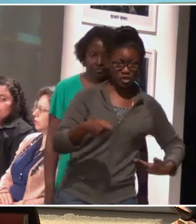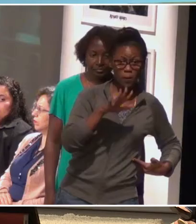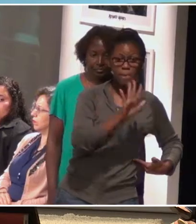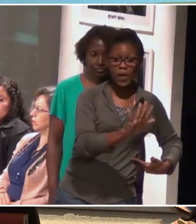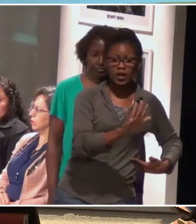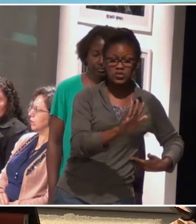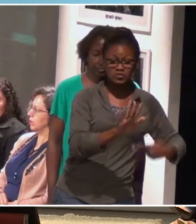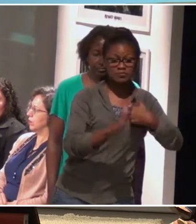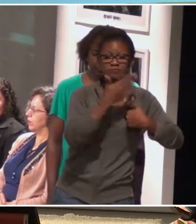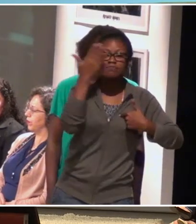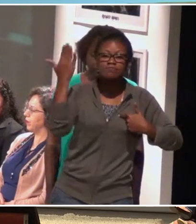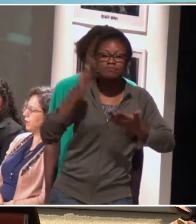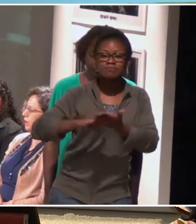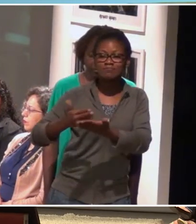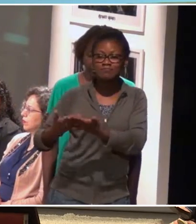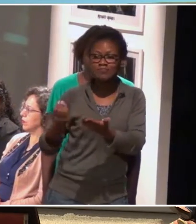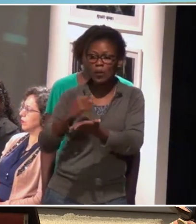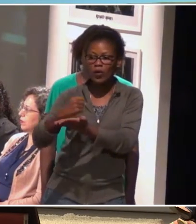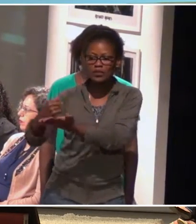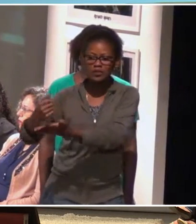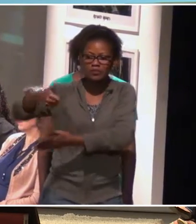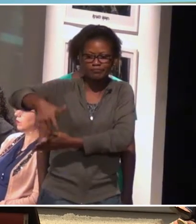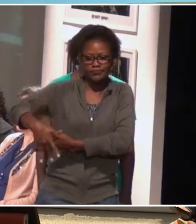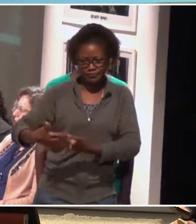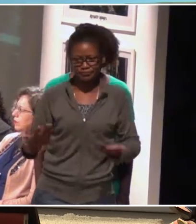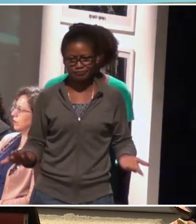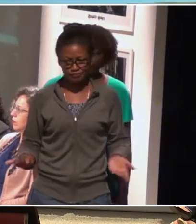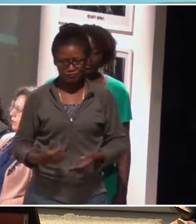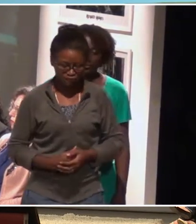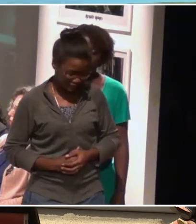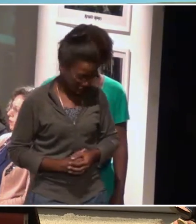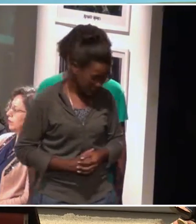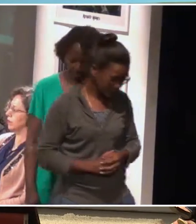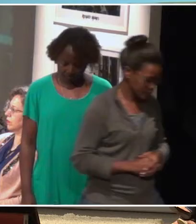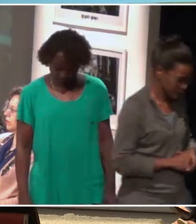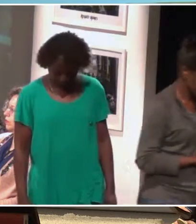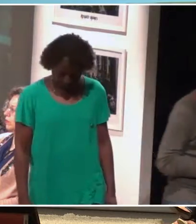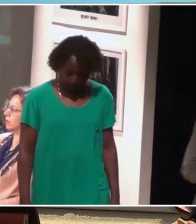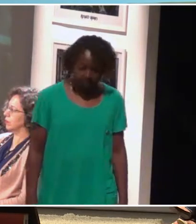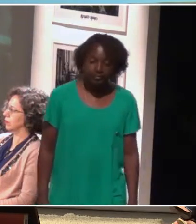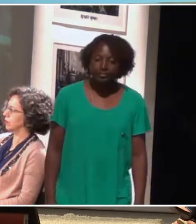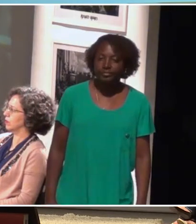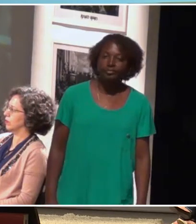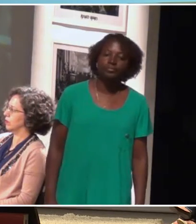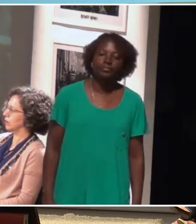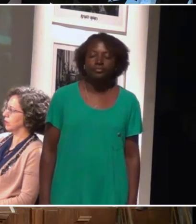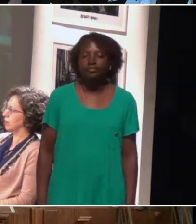Público, acontecem essas contratações que comprometem todo o nosso objetivo maior com a educação do sul.